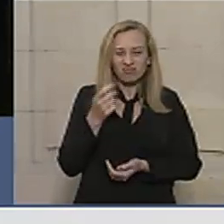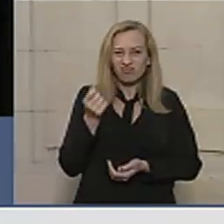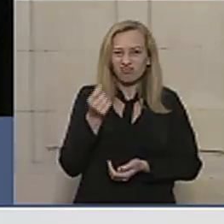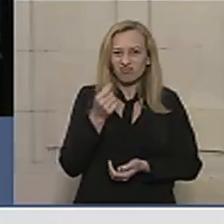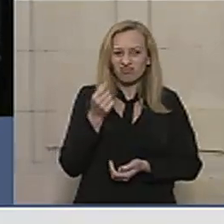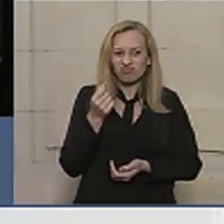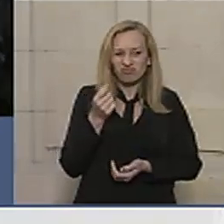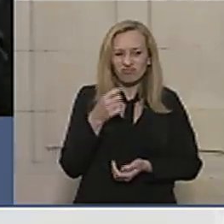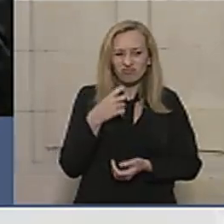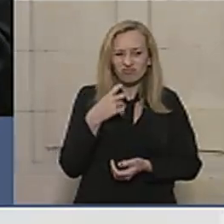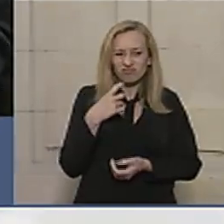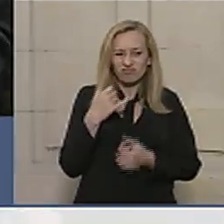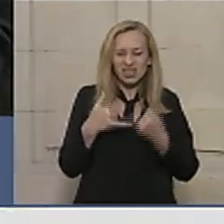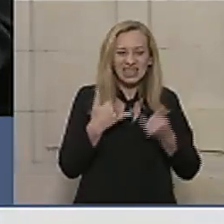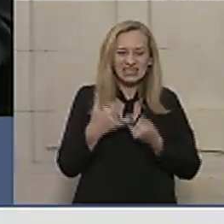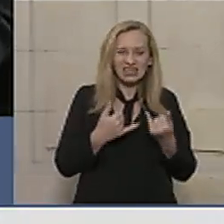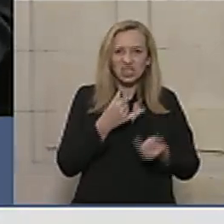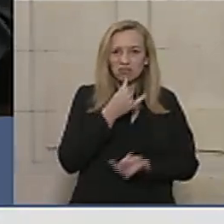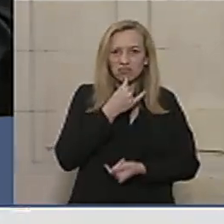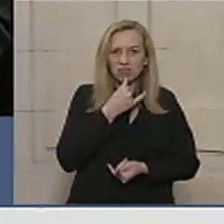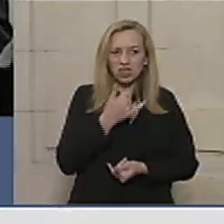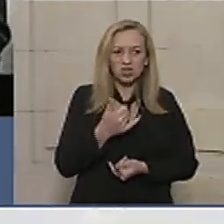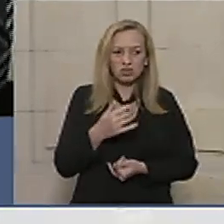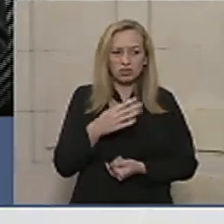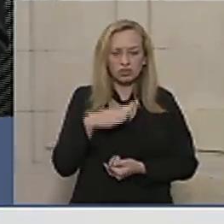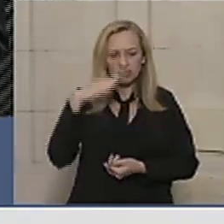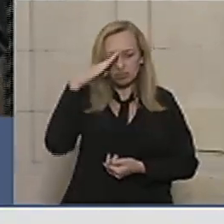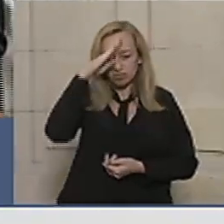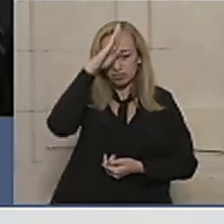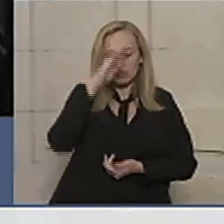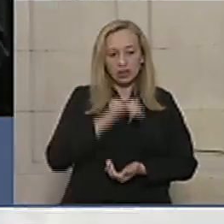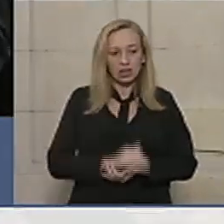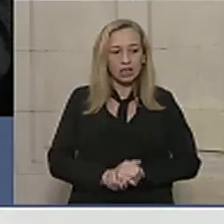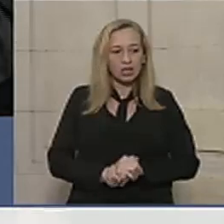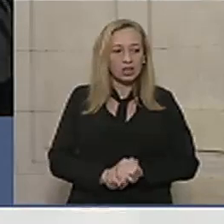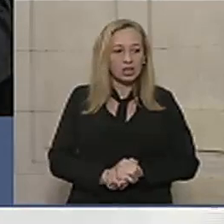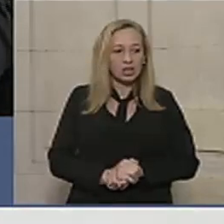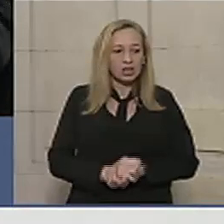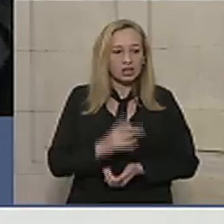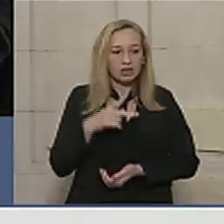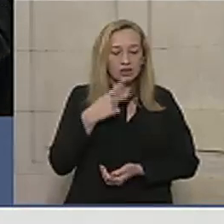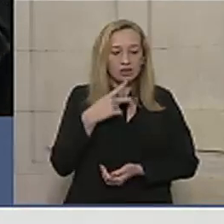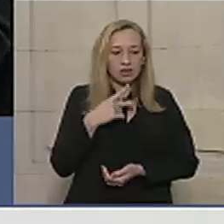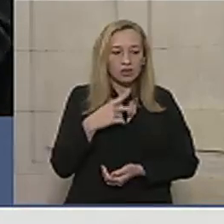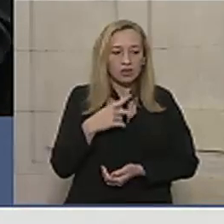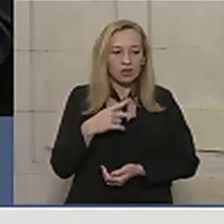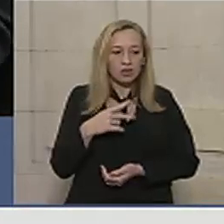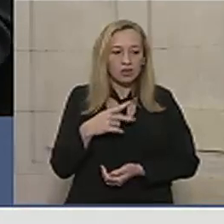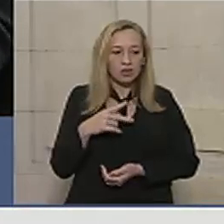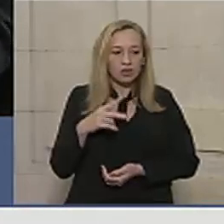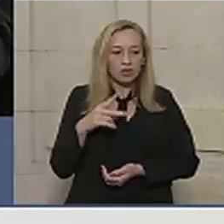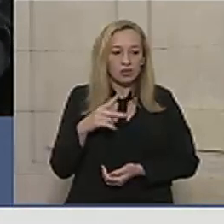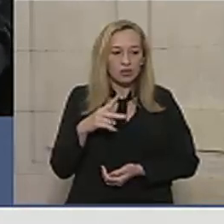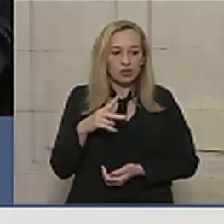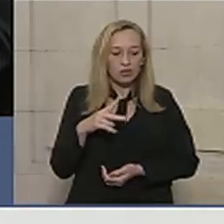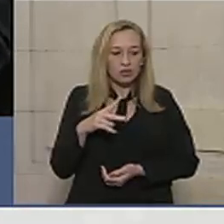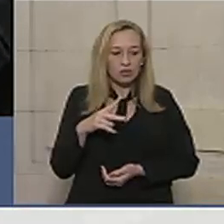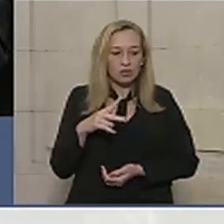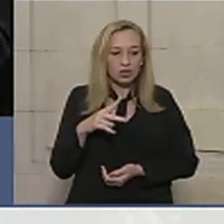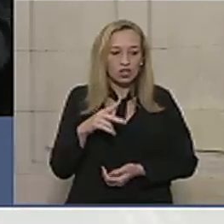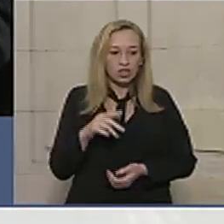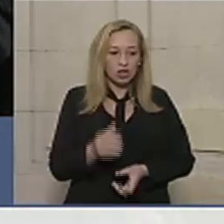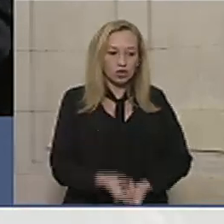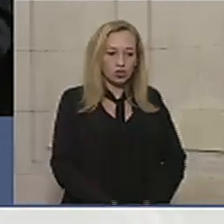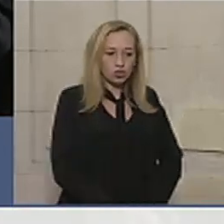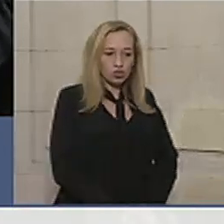do presidente Jair Bolsonaro, né, no que ele chamou de Golden Shower, o jornalista, urinando no Muro